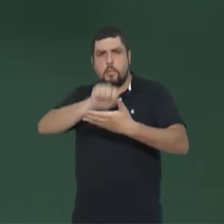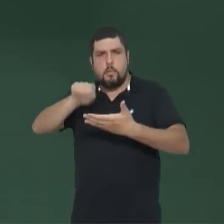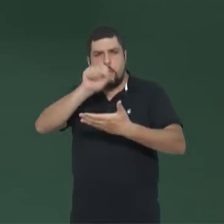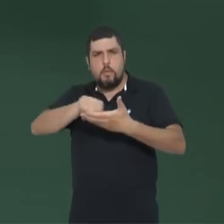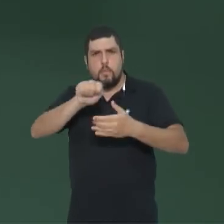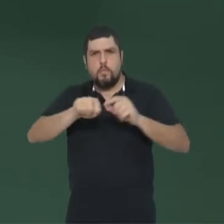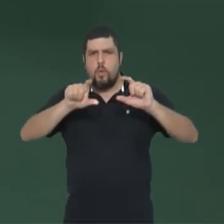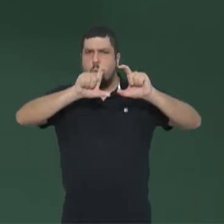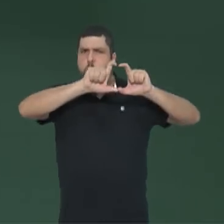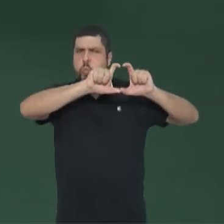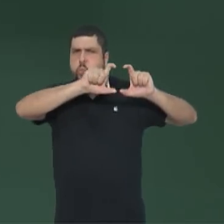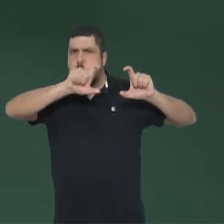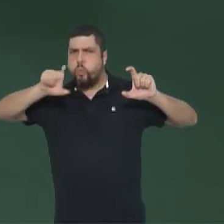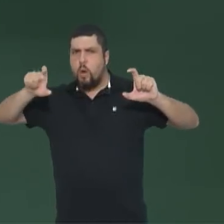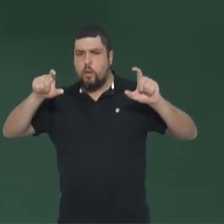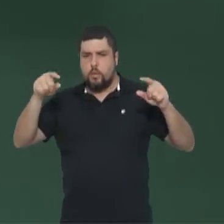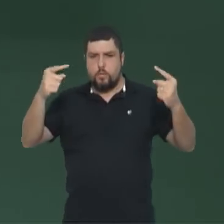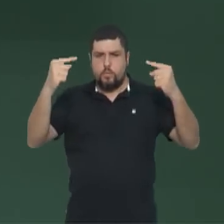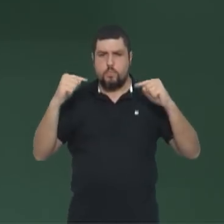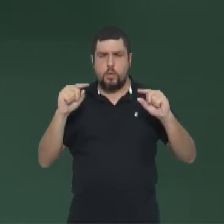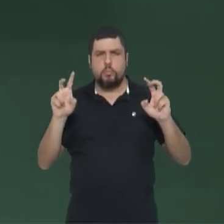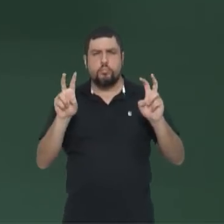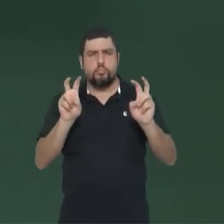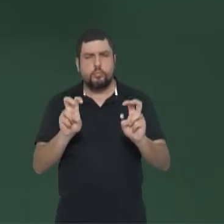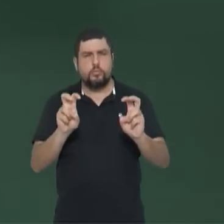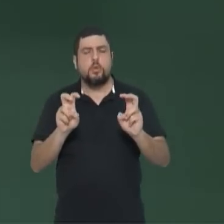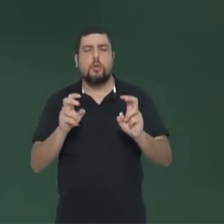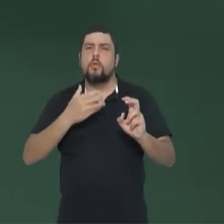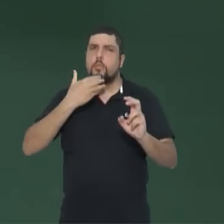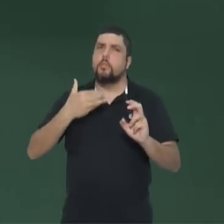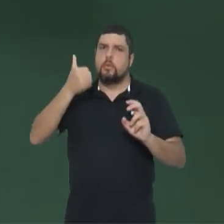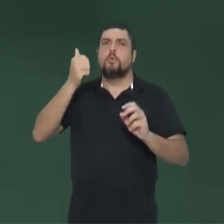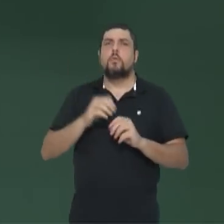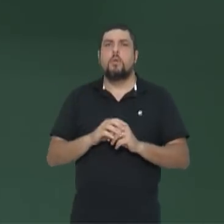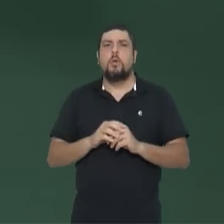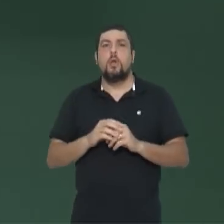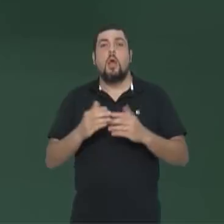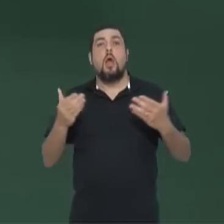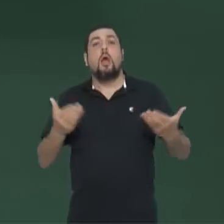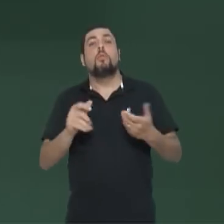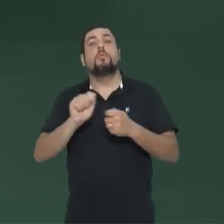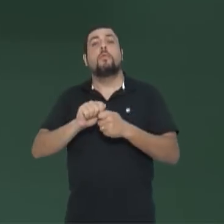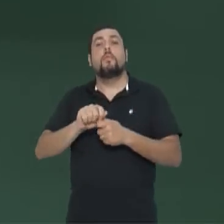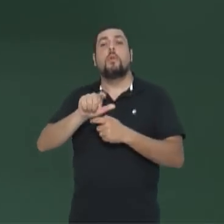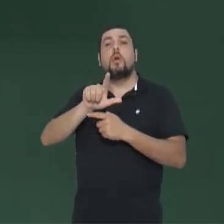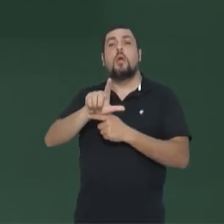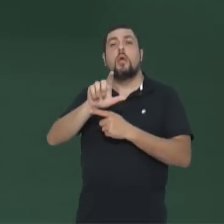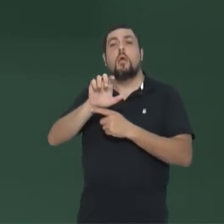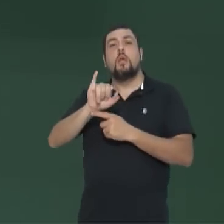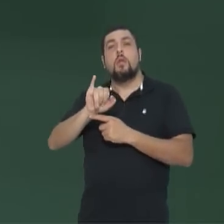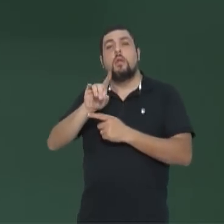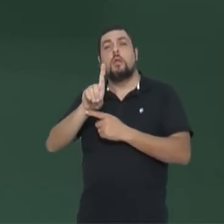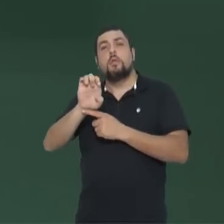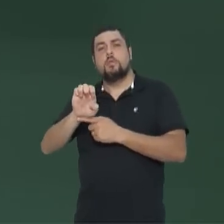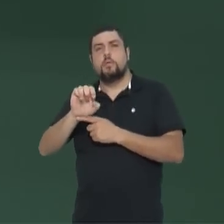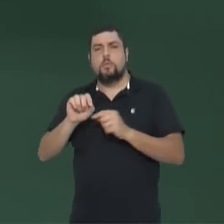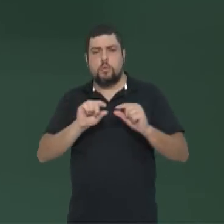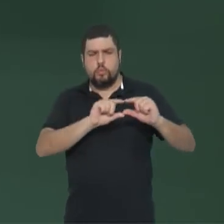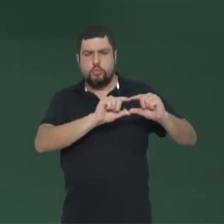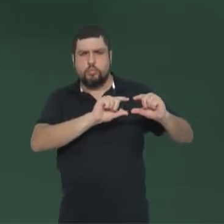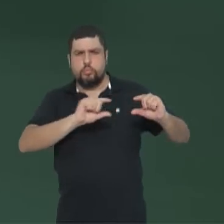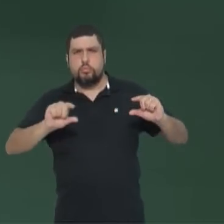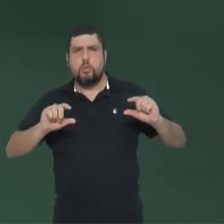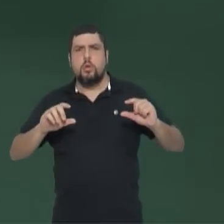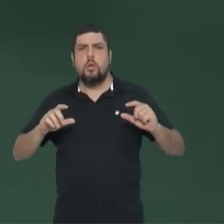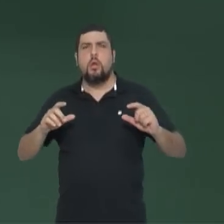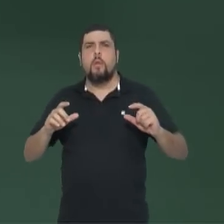criaram o subtítulo ainda melhor ainda, vocês vão fazer o lead, né? Então, onde que isso está